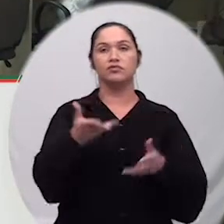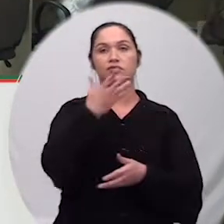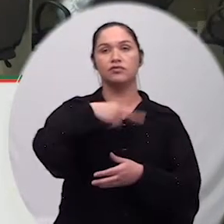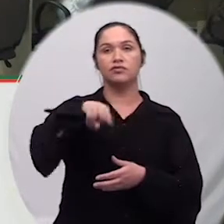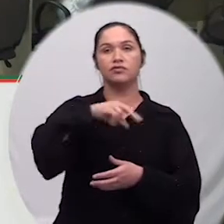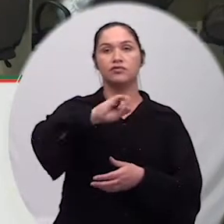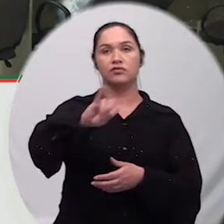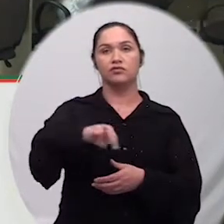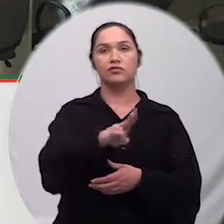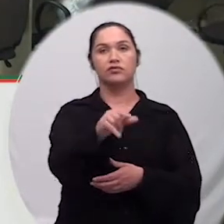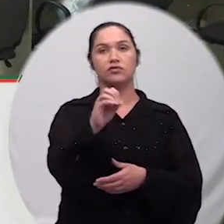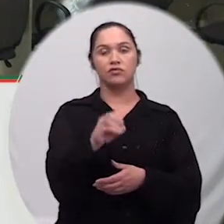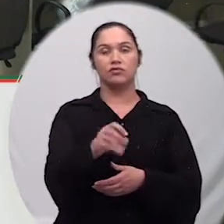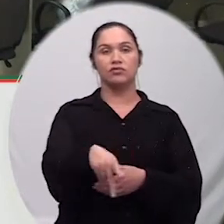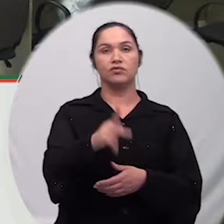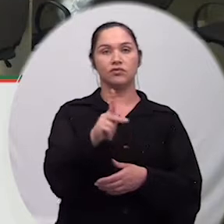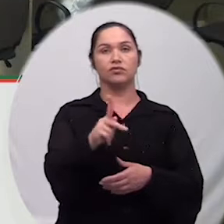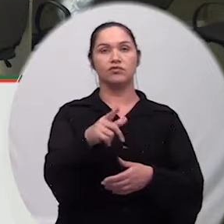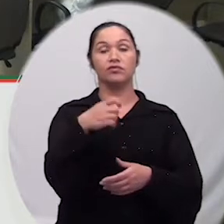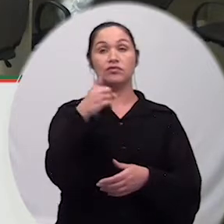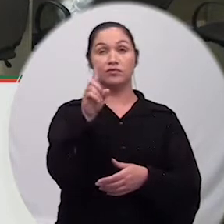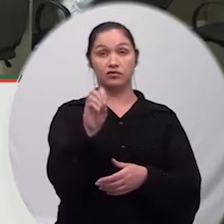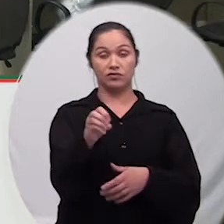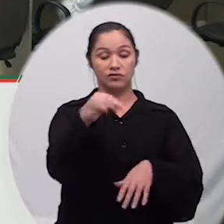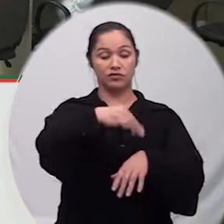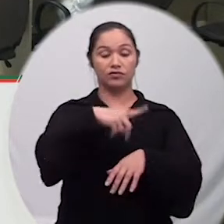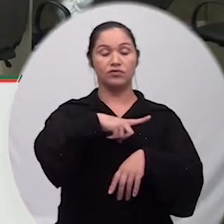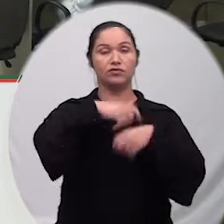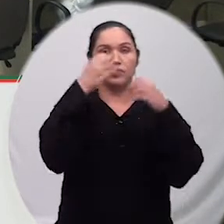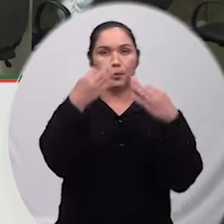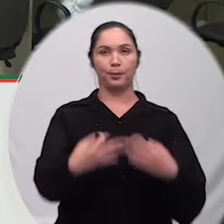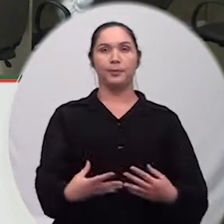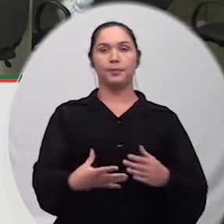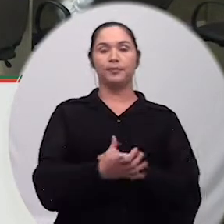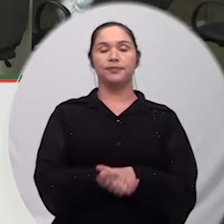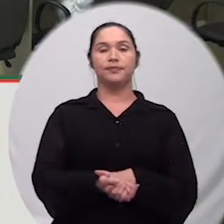moção, vereador Júlio Kaminski. Vossa Excelência dispõe de 10 minutos.